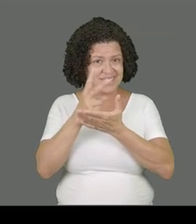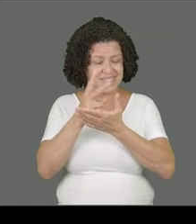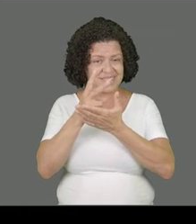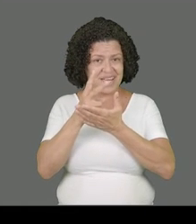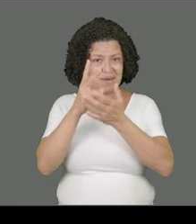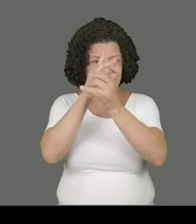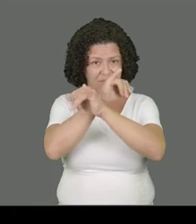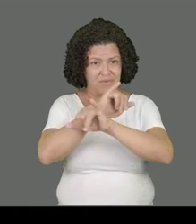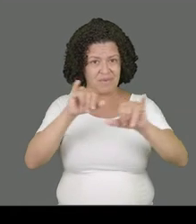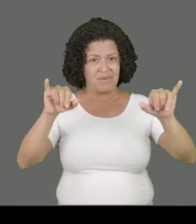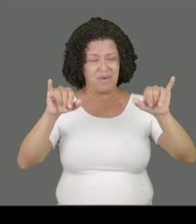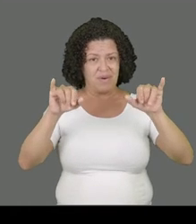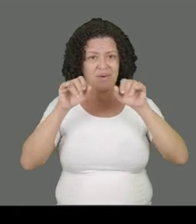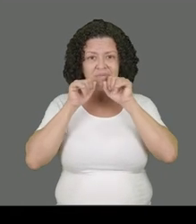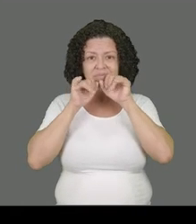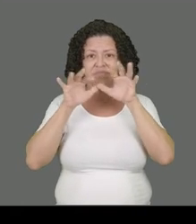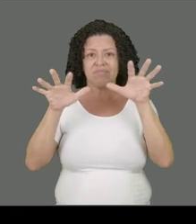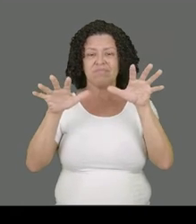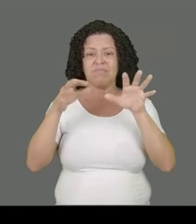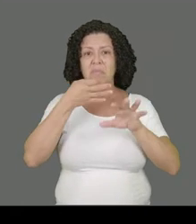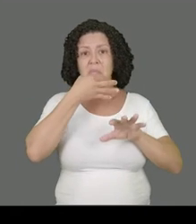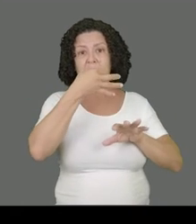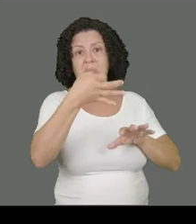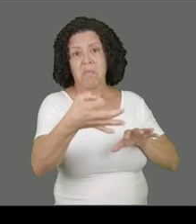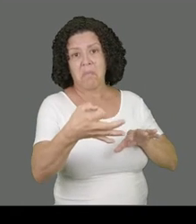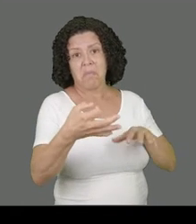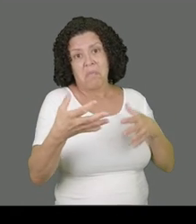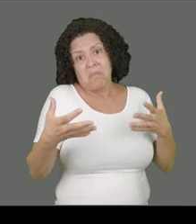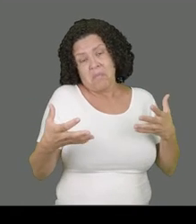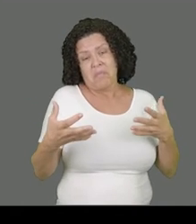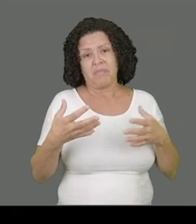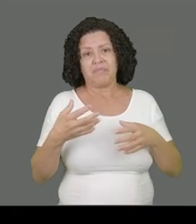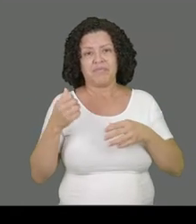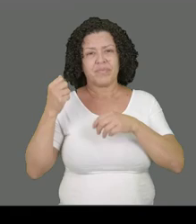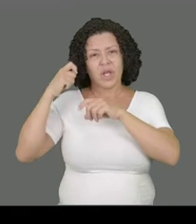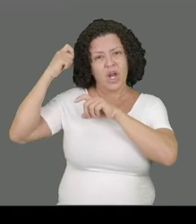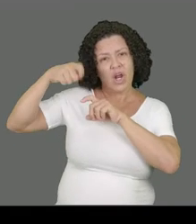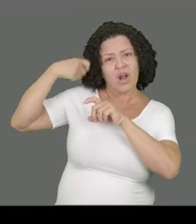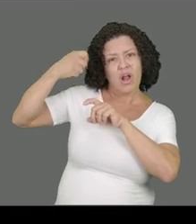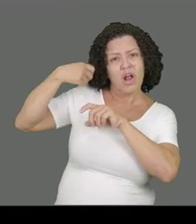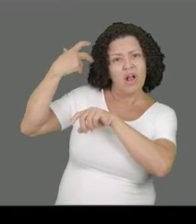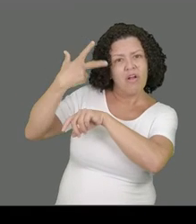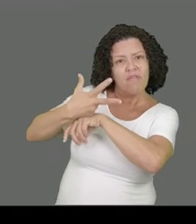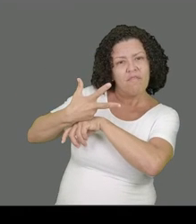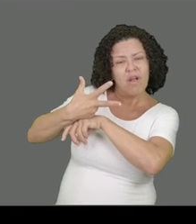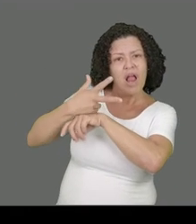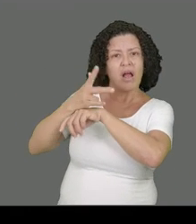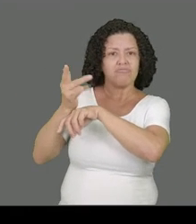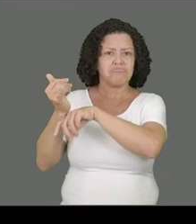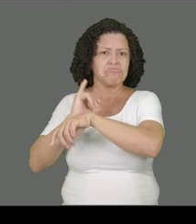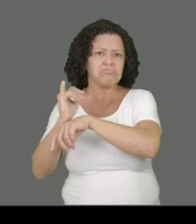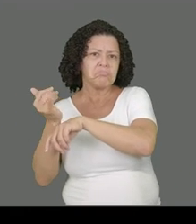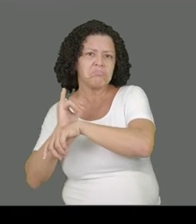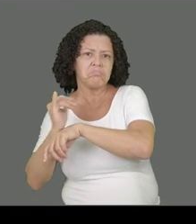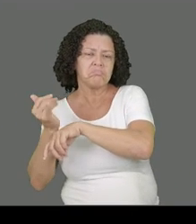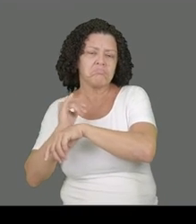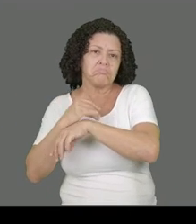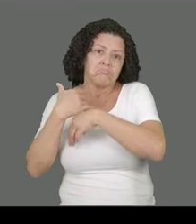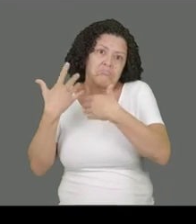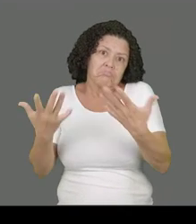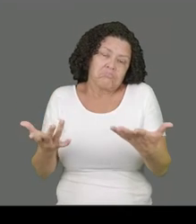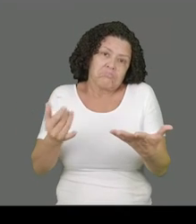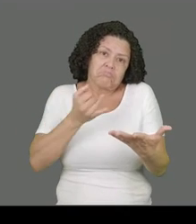um anúncio, uma sugestão de vídeo apresentada pelo próprio YouTube,